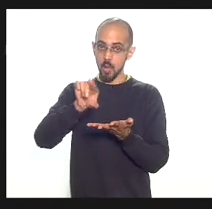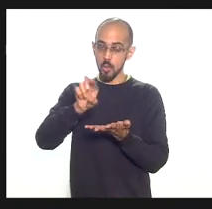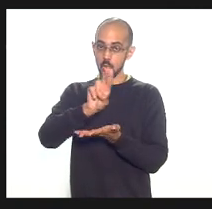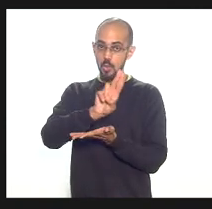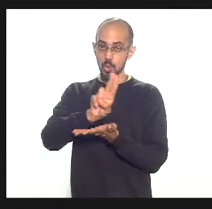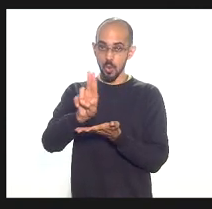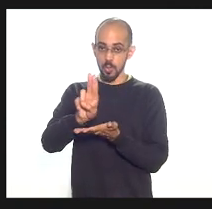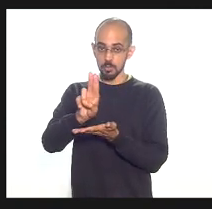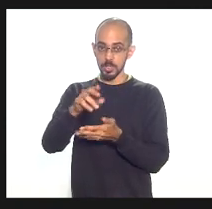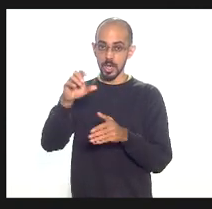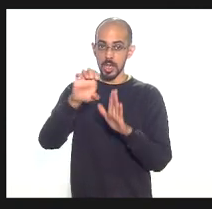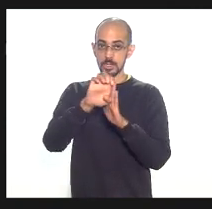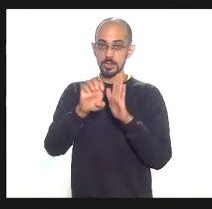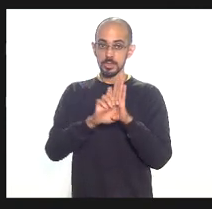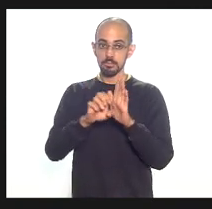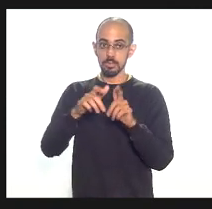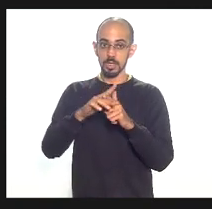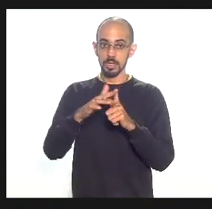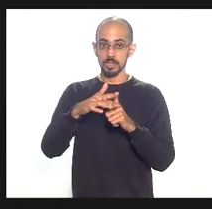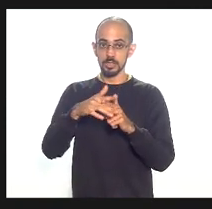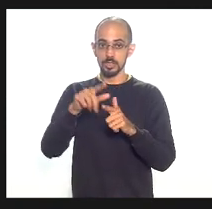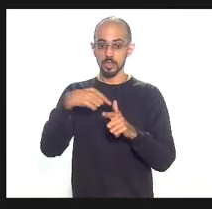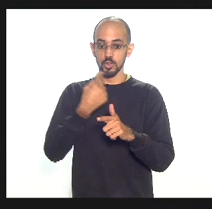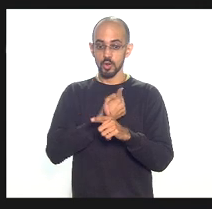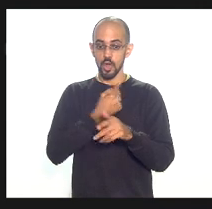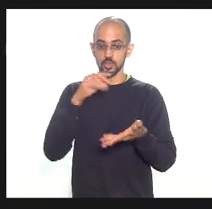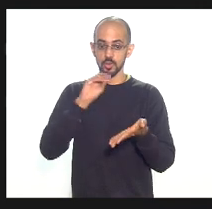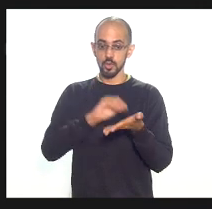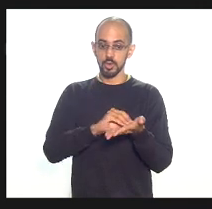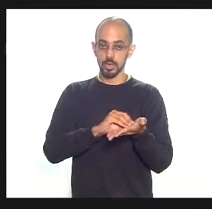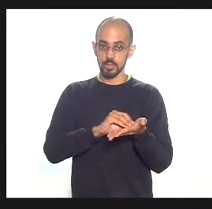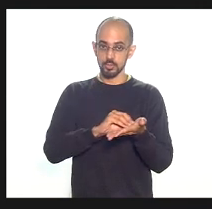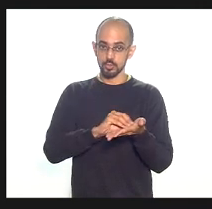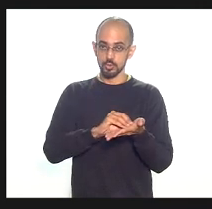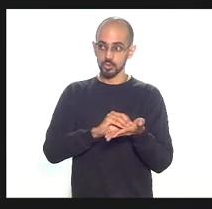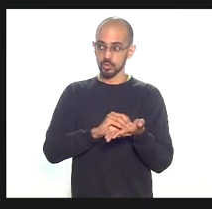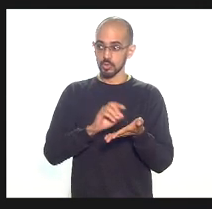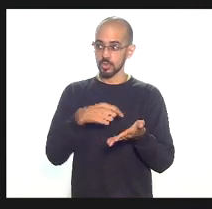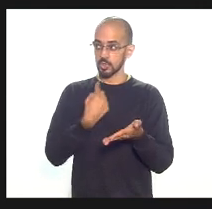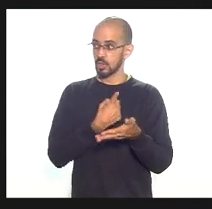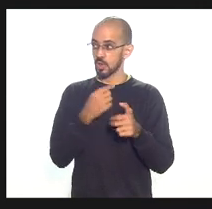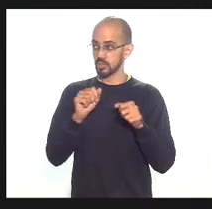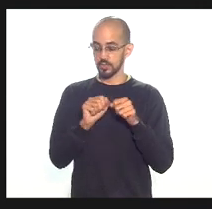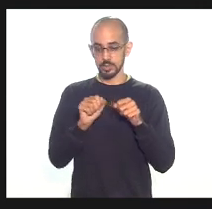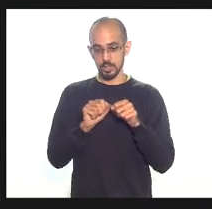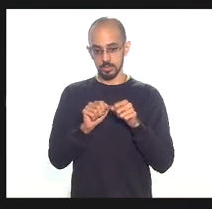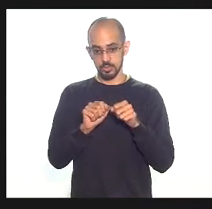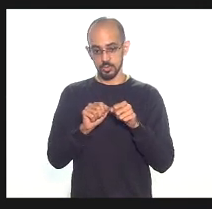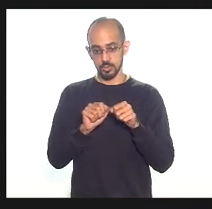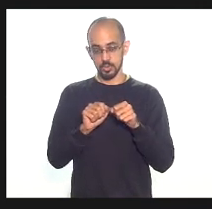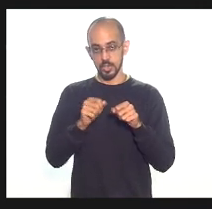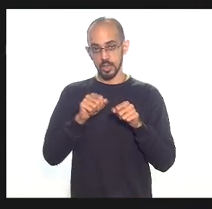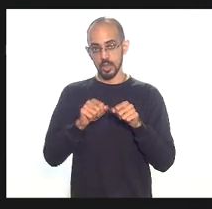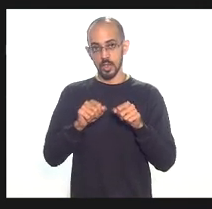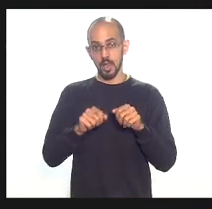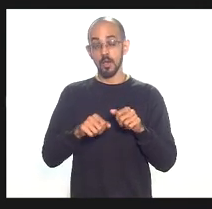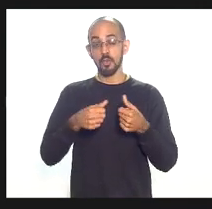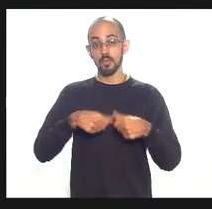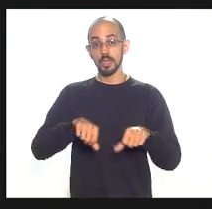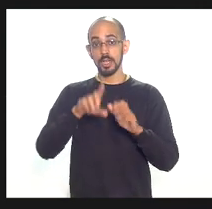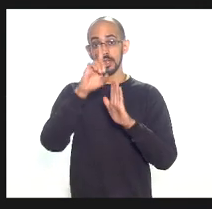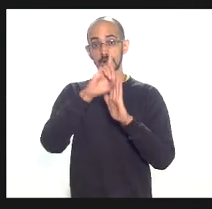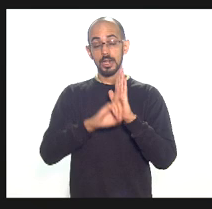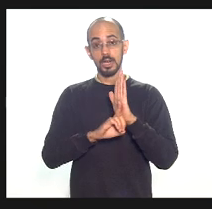que nós colocamos e que nós destacamos já fica aqui declarado por mim que vai ser colocado a